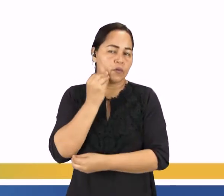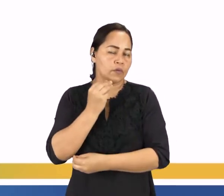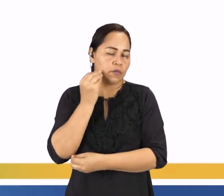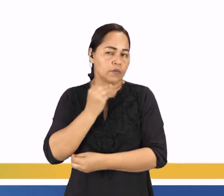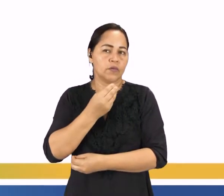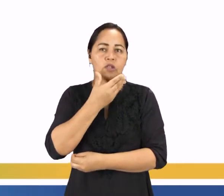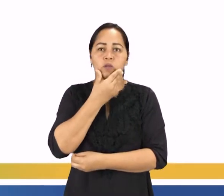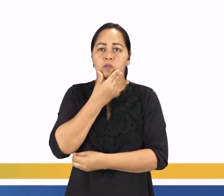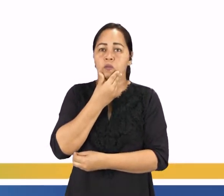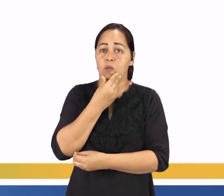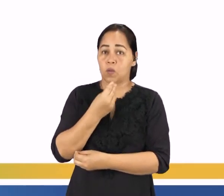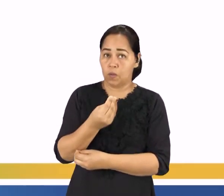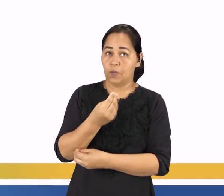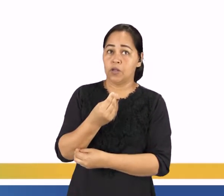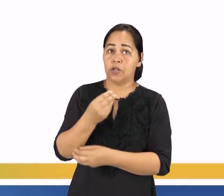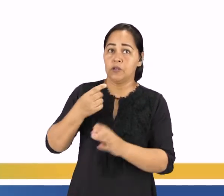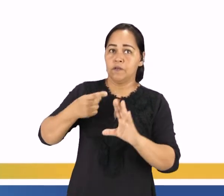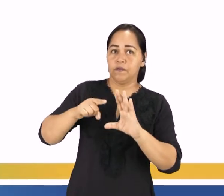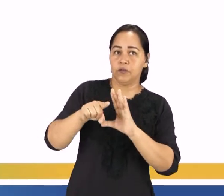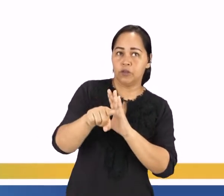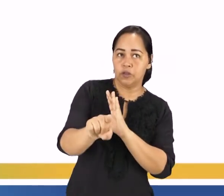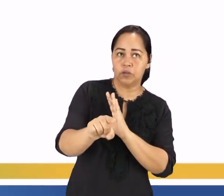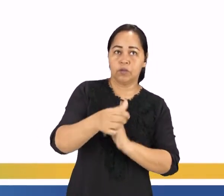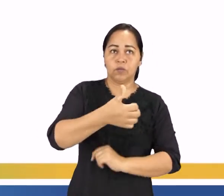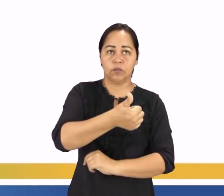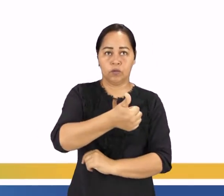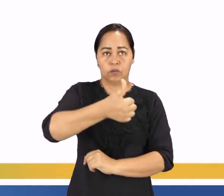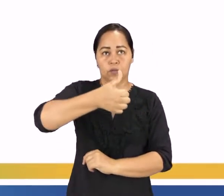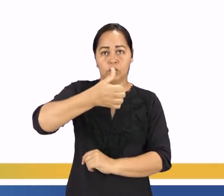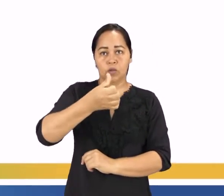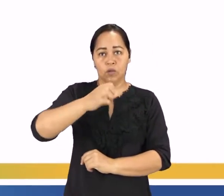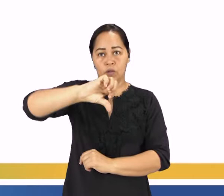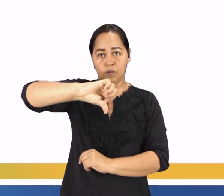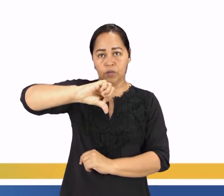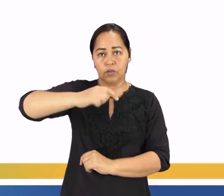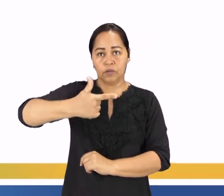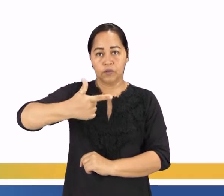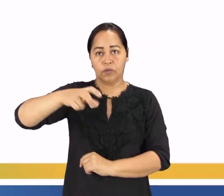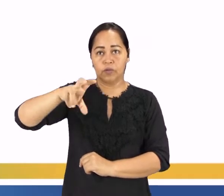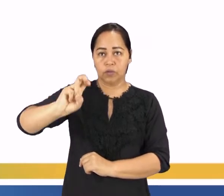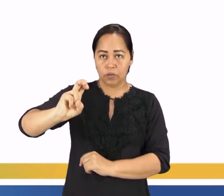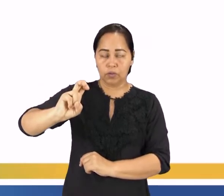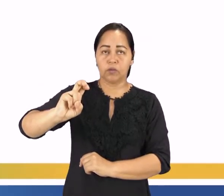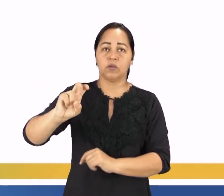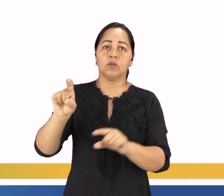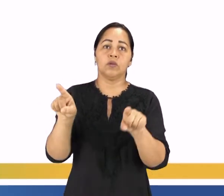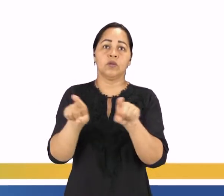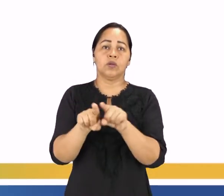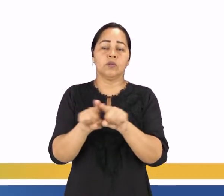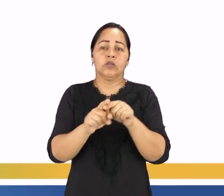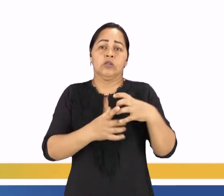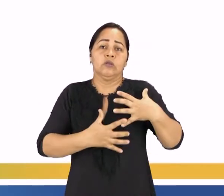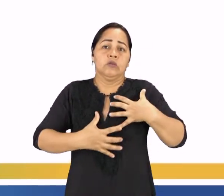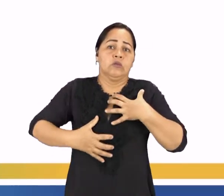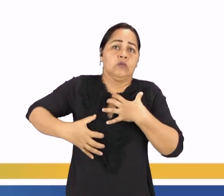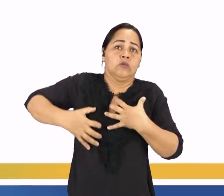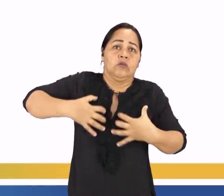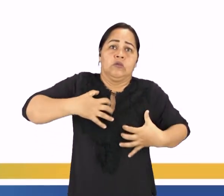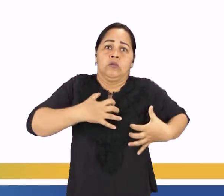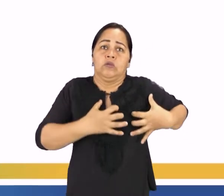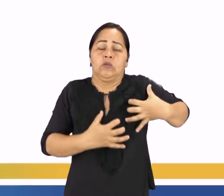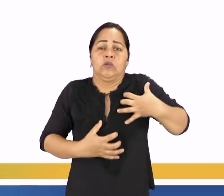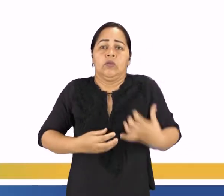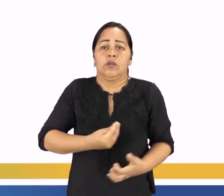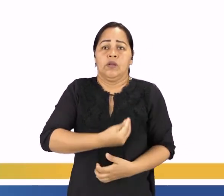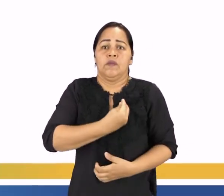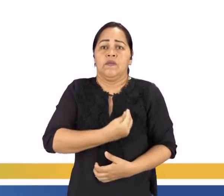Homem Infinito, que foi uma de suas obras, de 1925, uma grande atmosfera de angústia, da vida ao